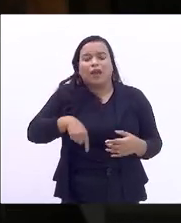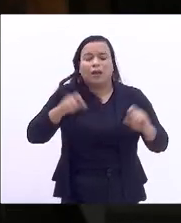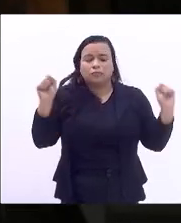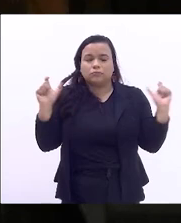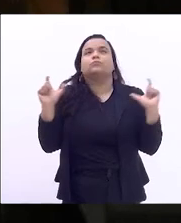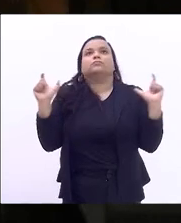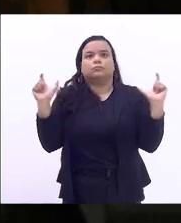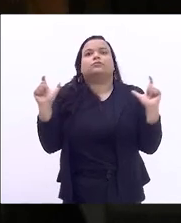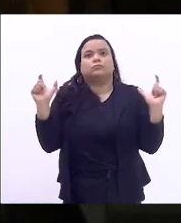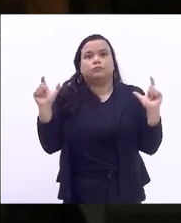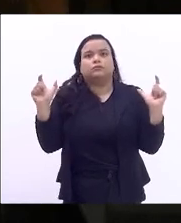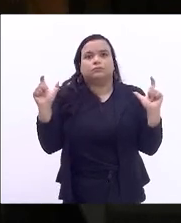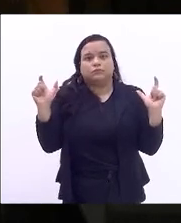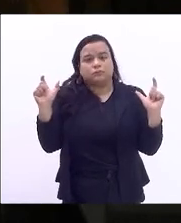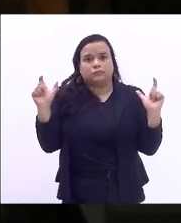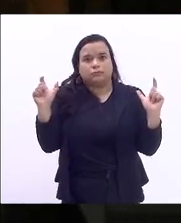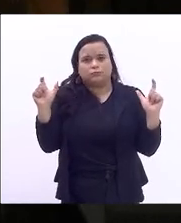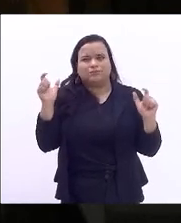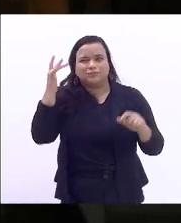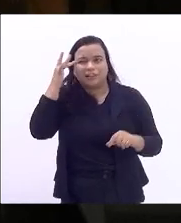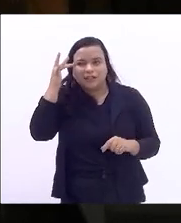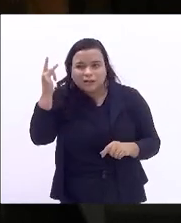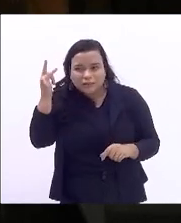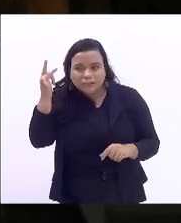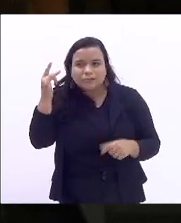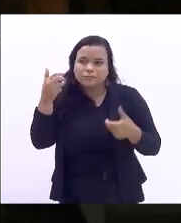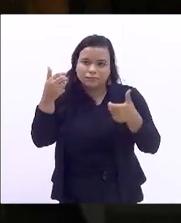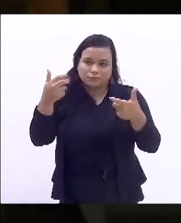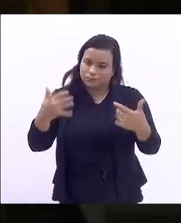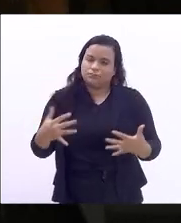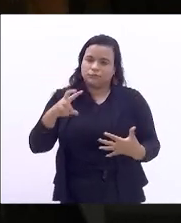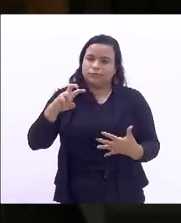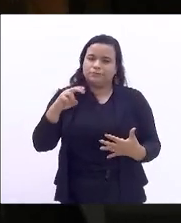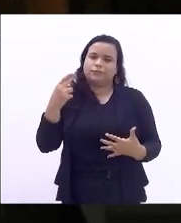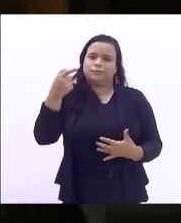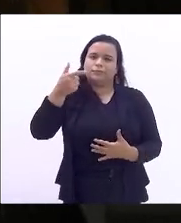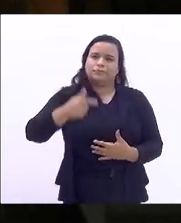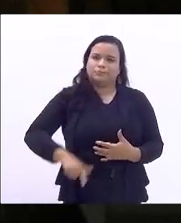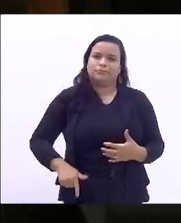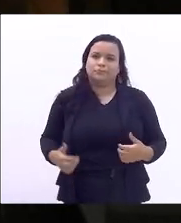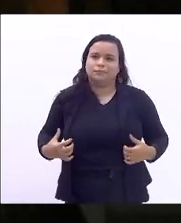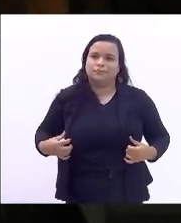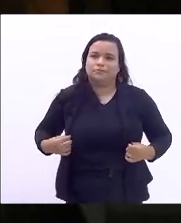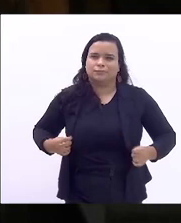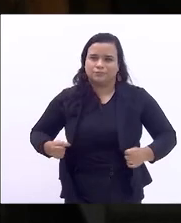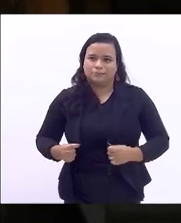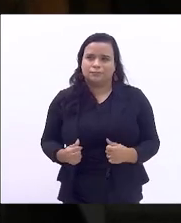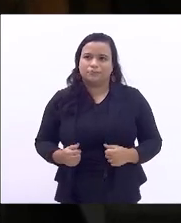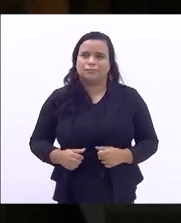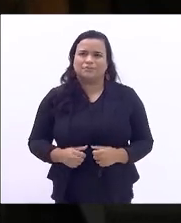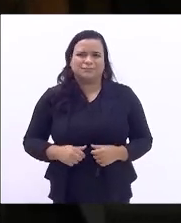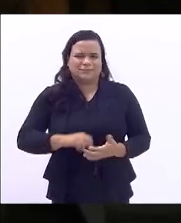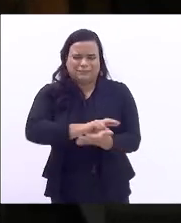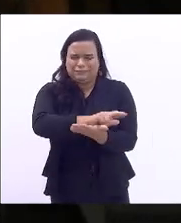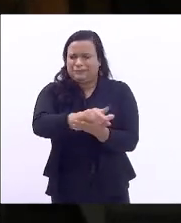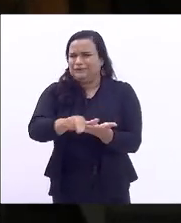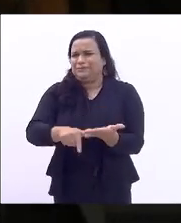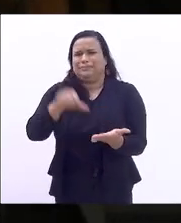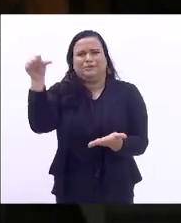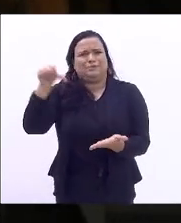estarrecedor mas vou deixar suspense para falar amanhã sobre as mazelas